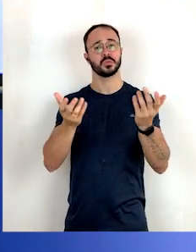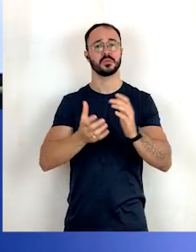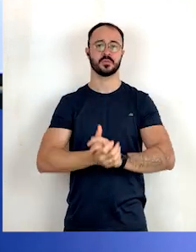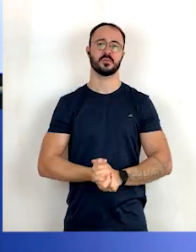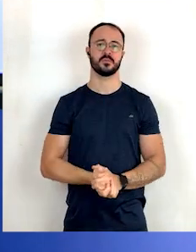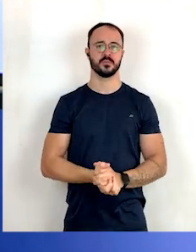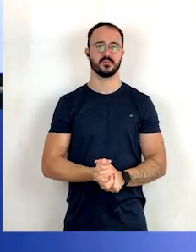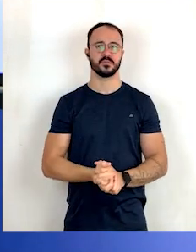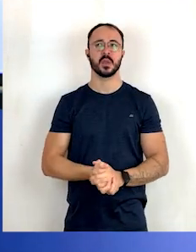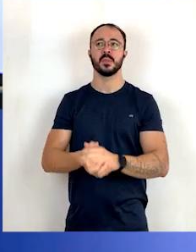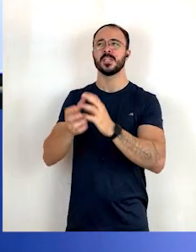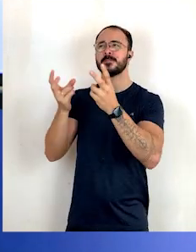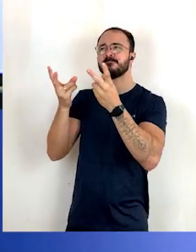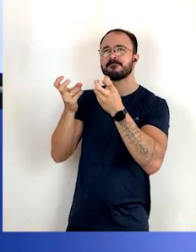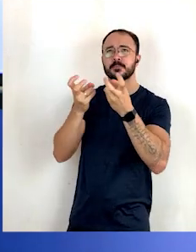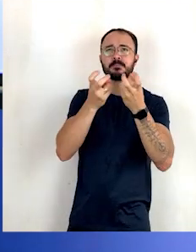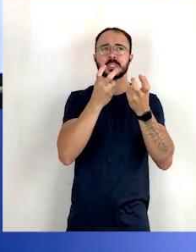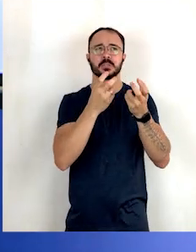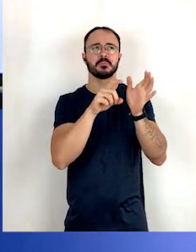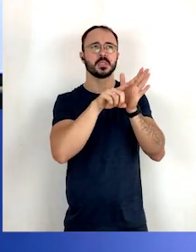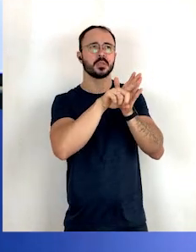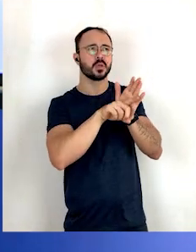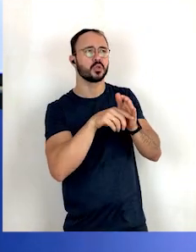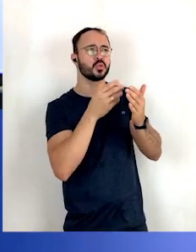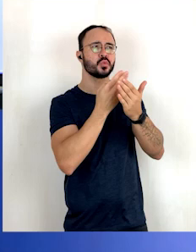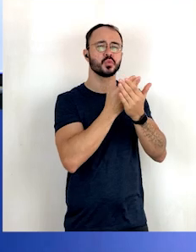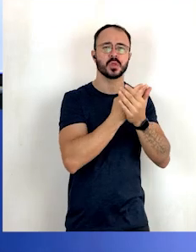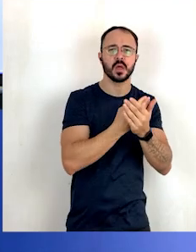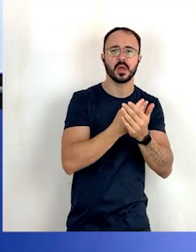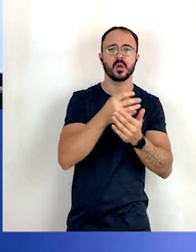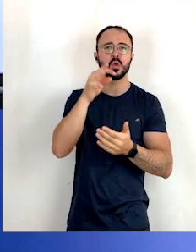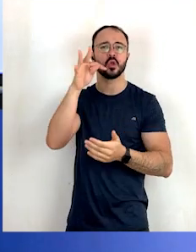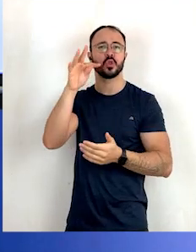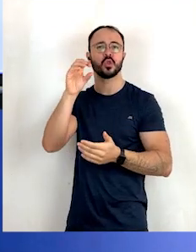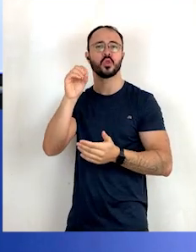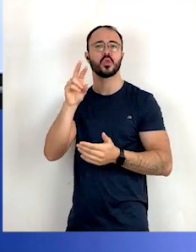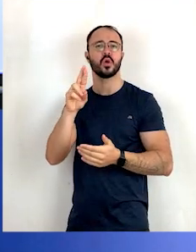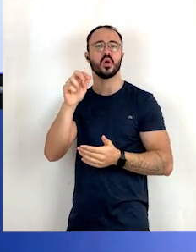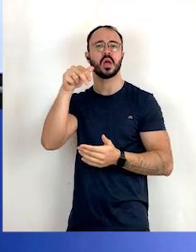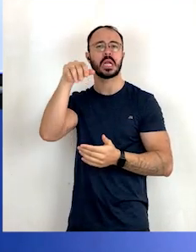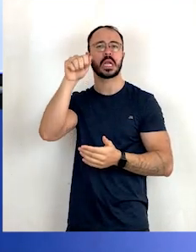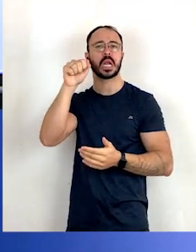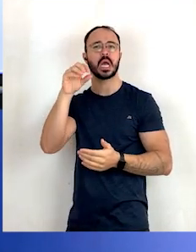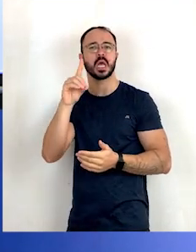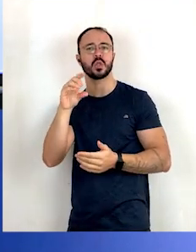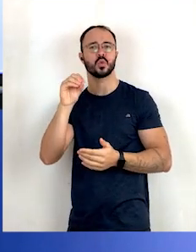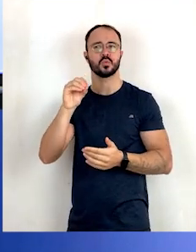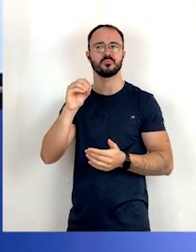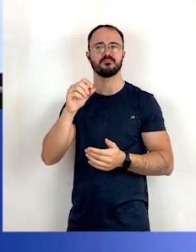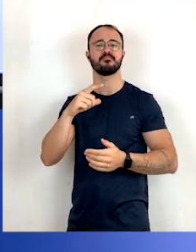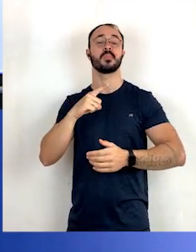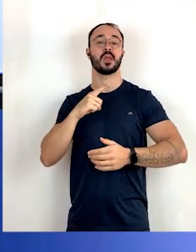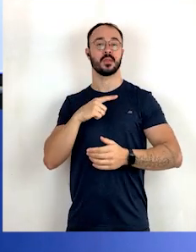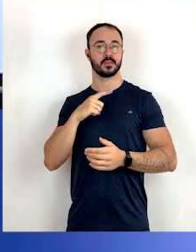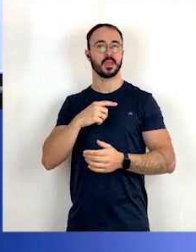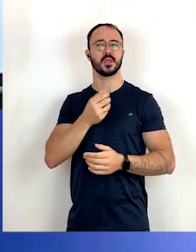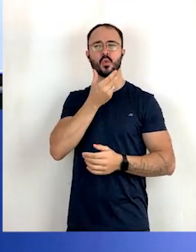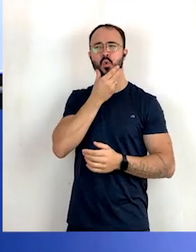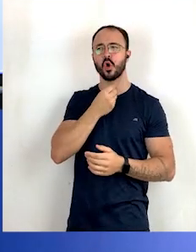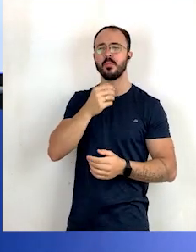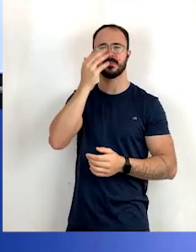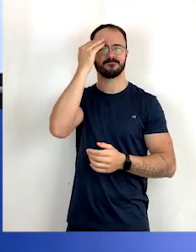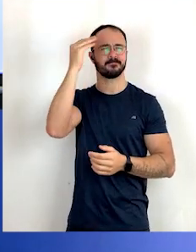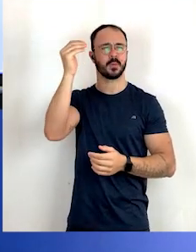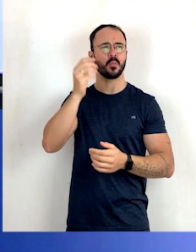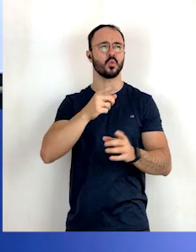foi criada uma escala chamada de Fujita. É uma homenagem a um pesquisador da Universidade de Chicago, e essa escala mede a